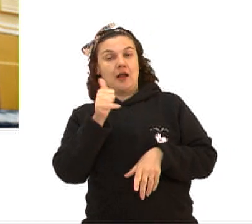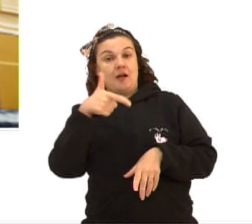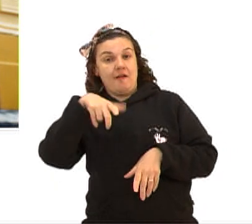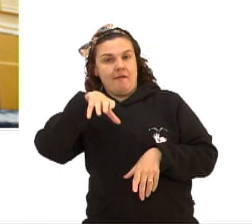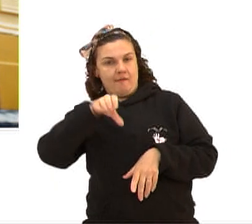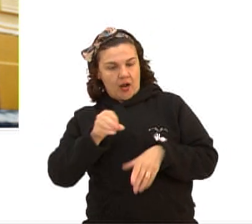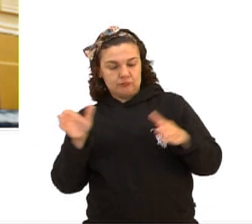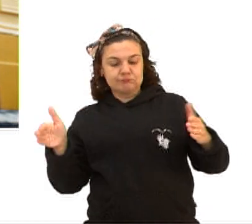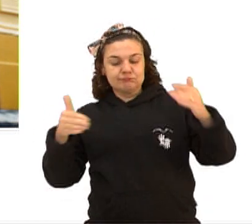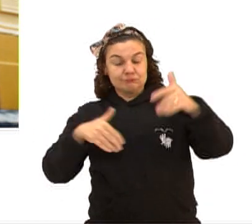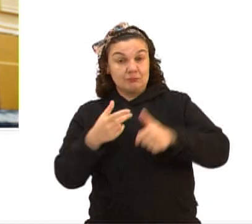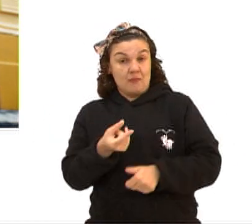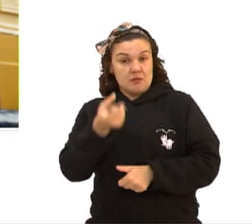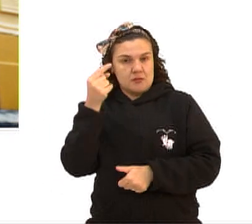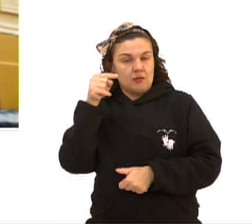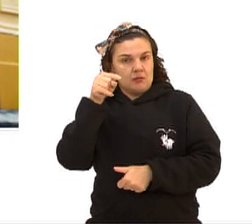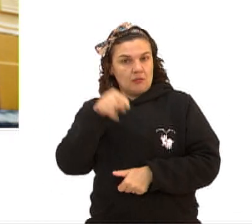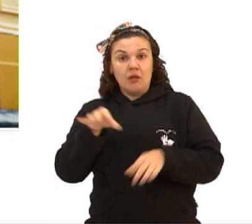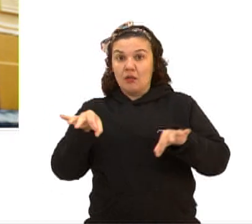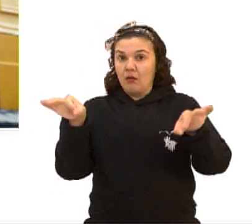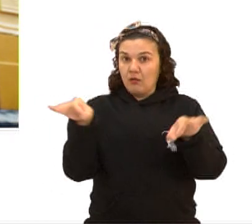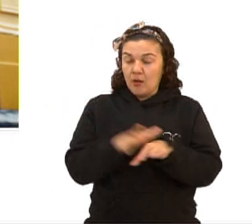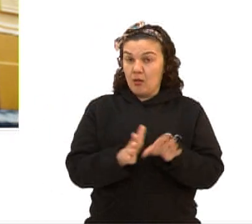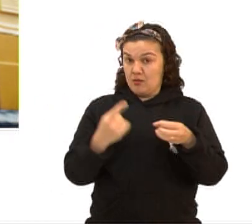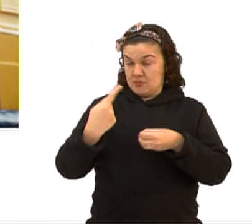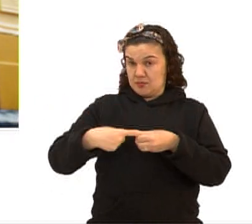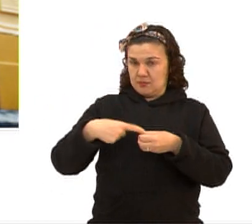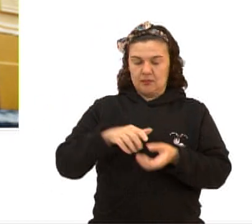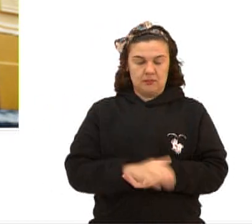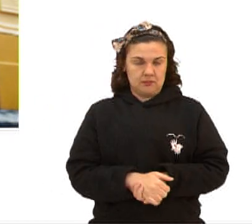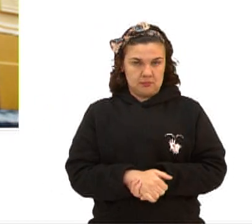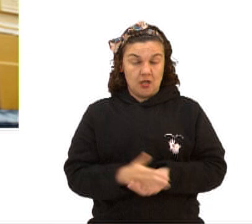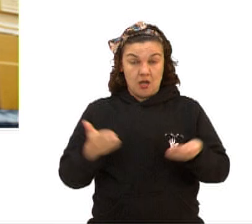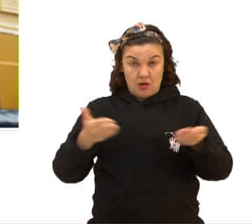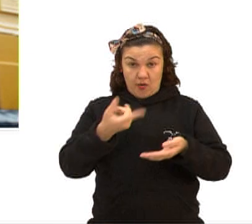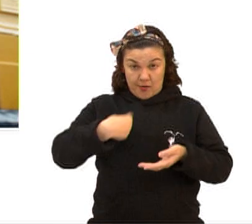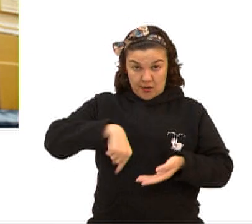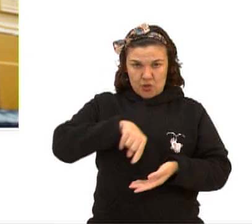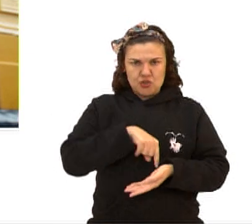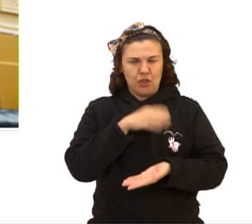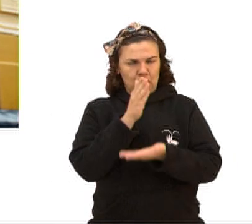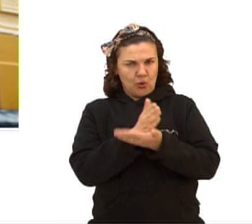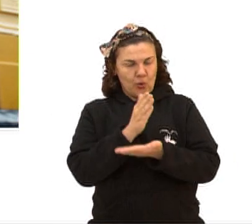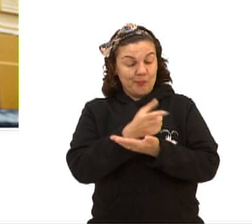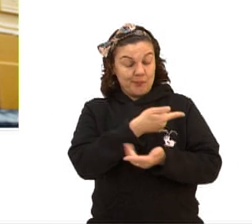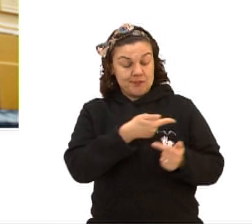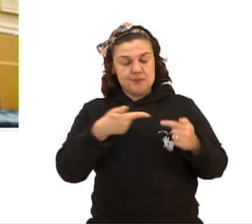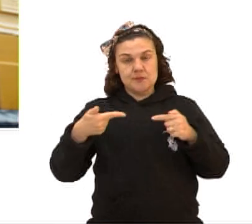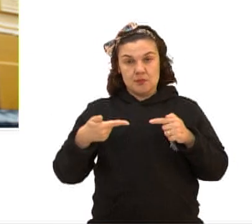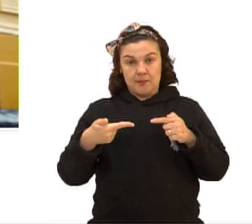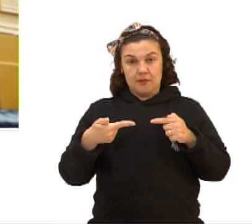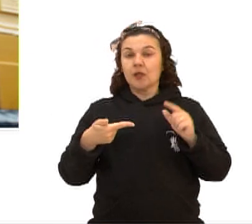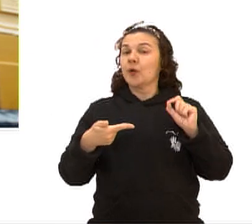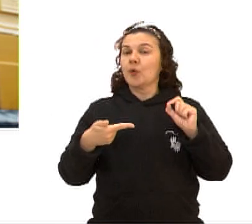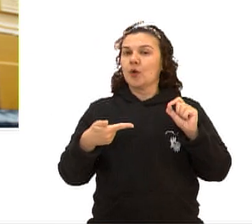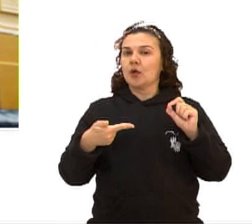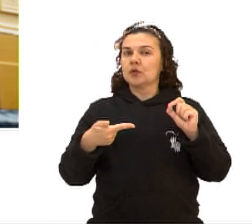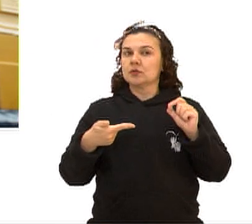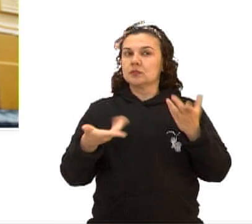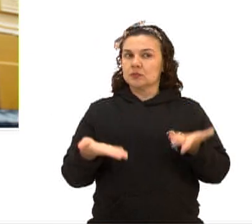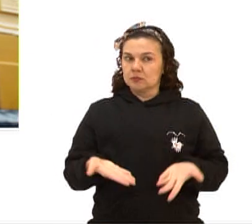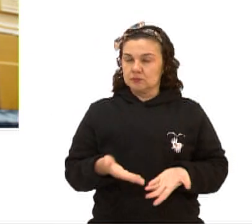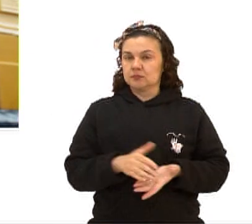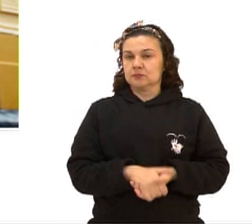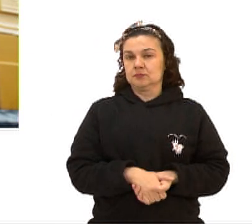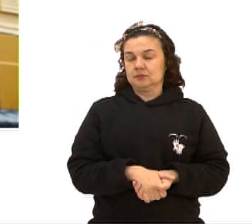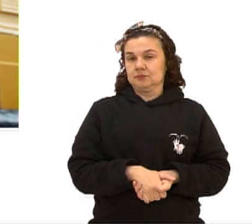metros cúbicos, era o suficiente para abastecer a cidade. Nós consumimos, cada ser humano consome por ano